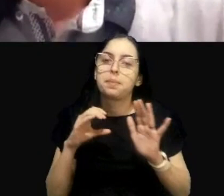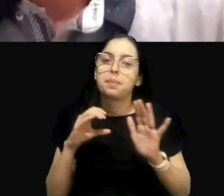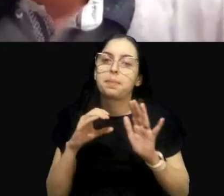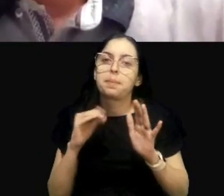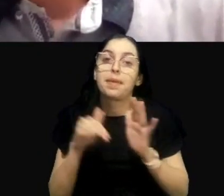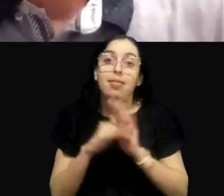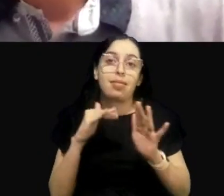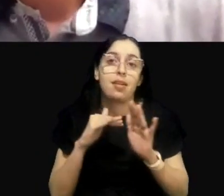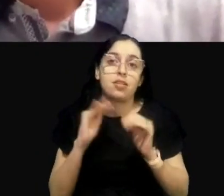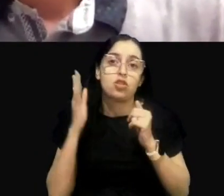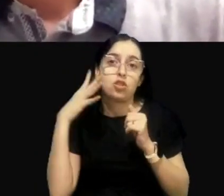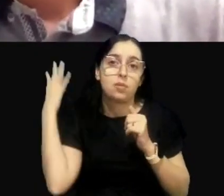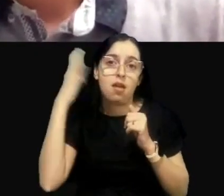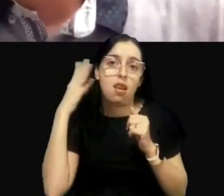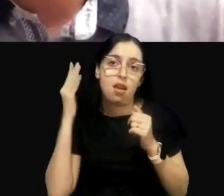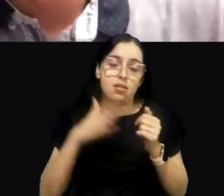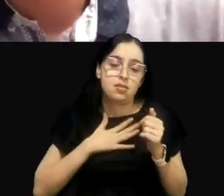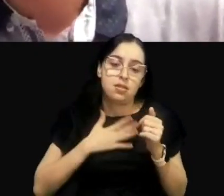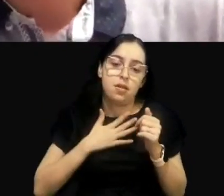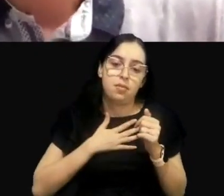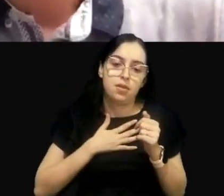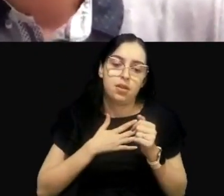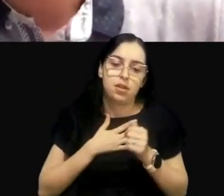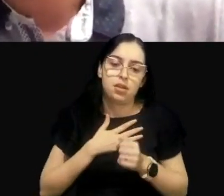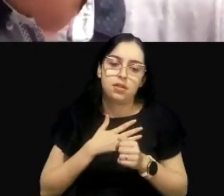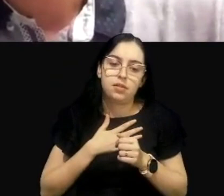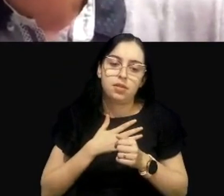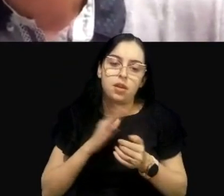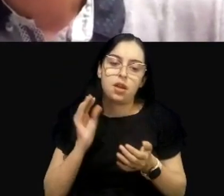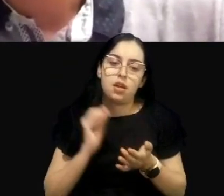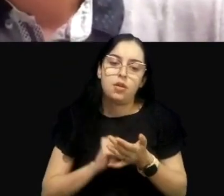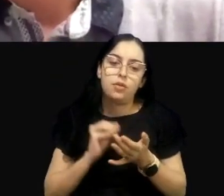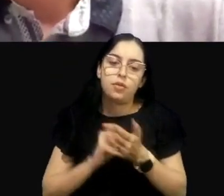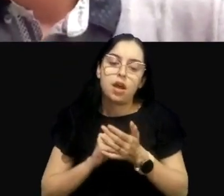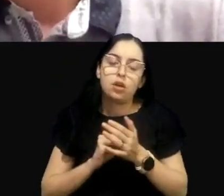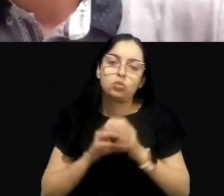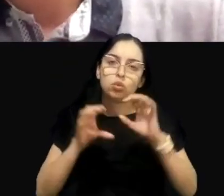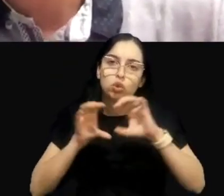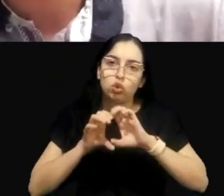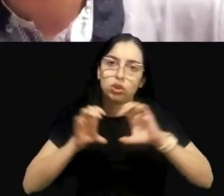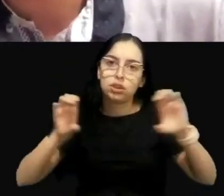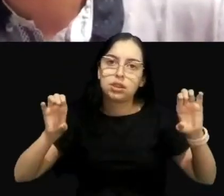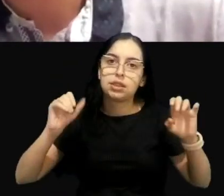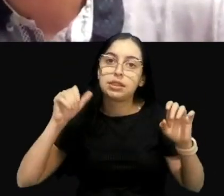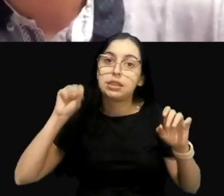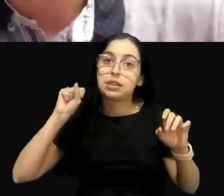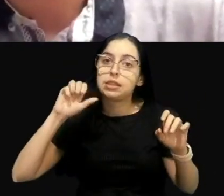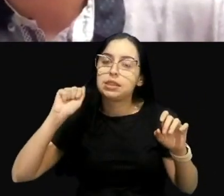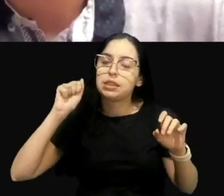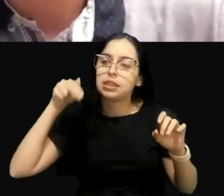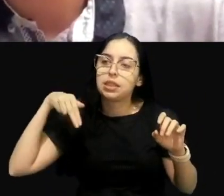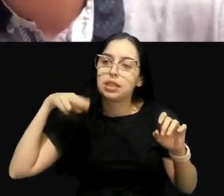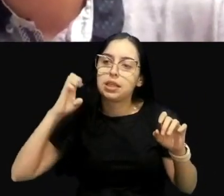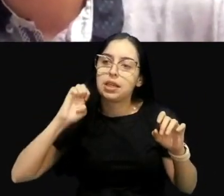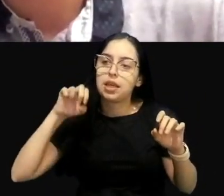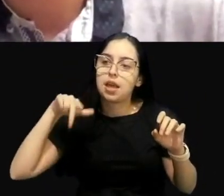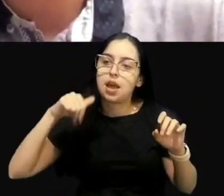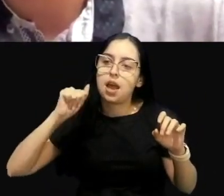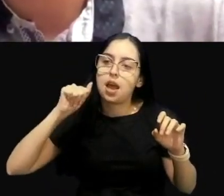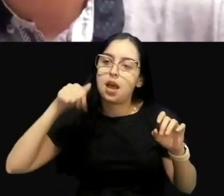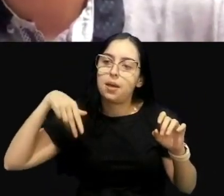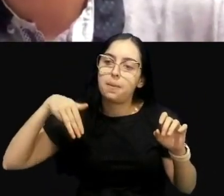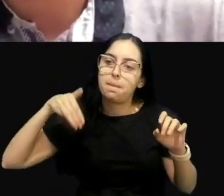faixa vermelha. Seria, sem dúvida, a falta de saneamento. É um grande, né, é uma situação